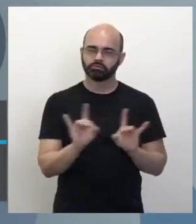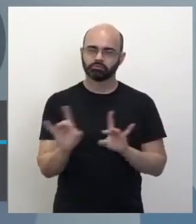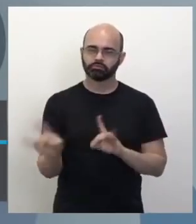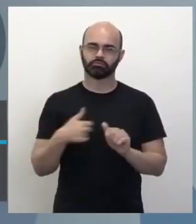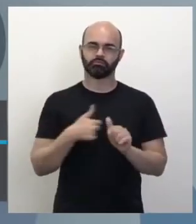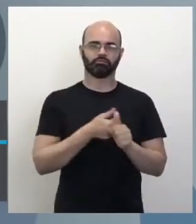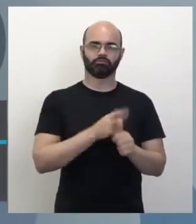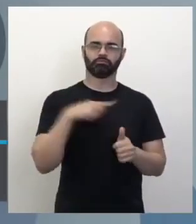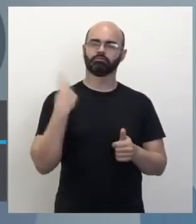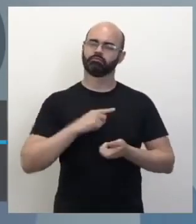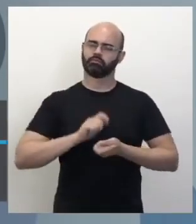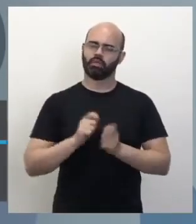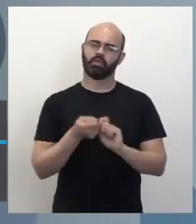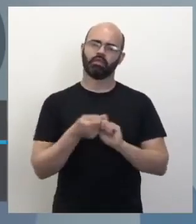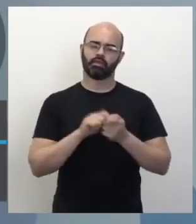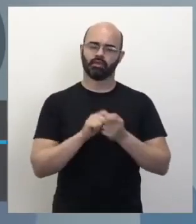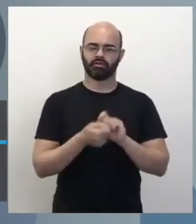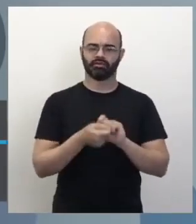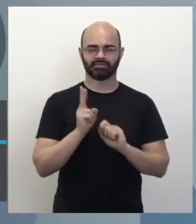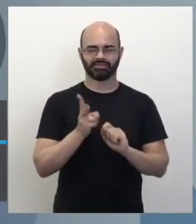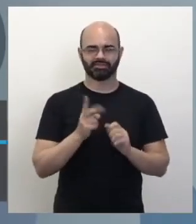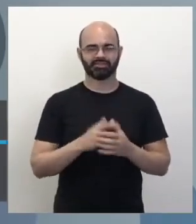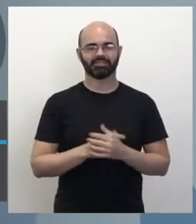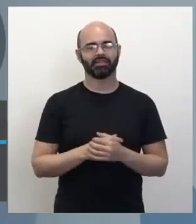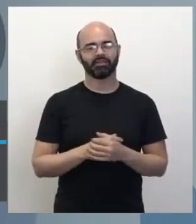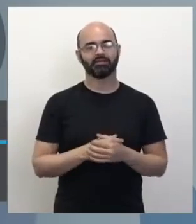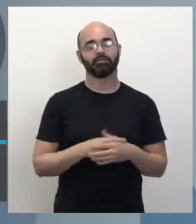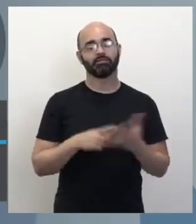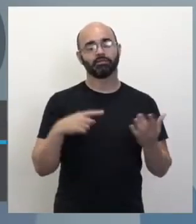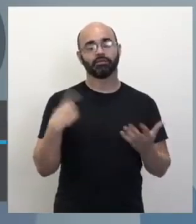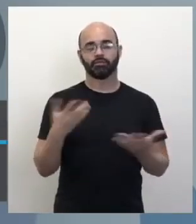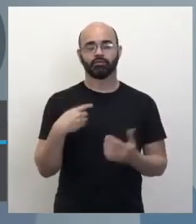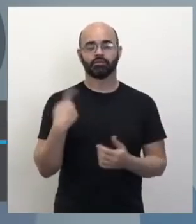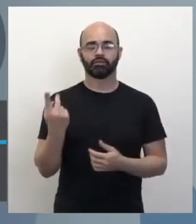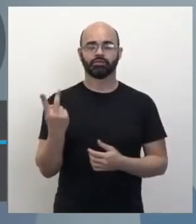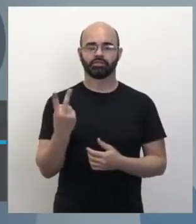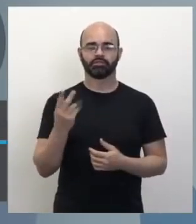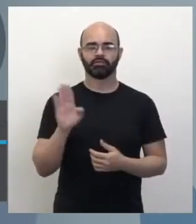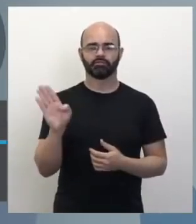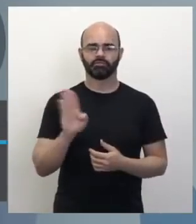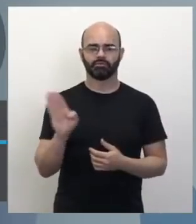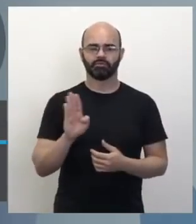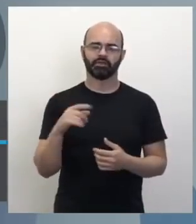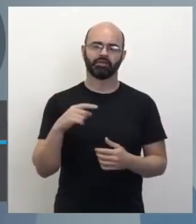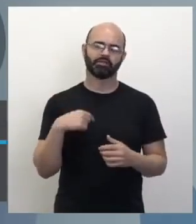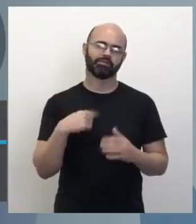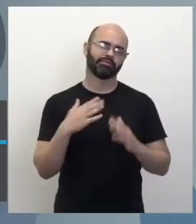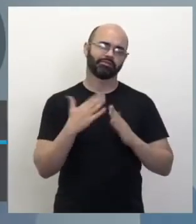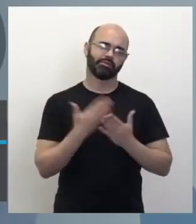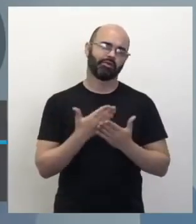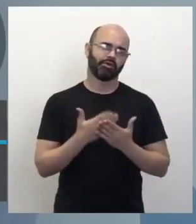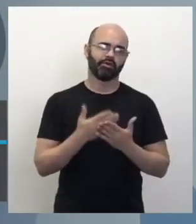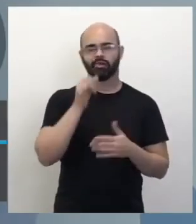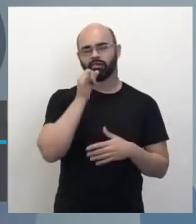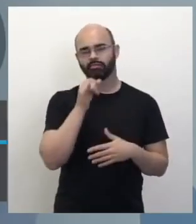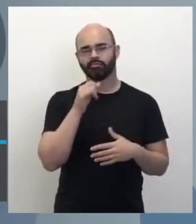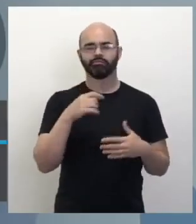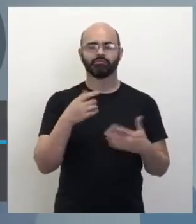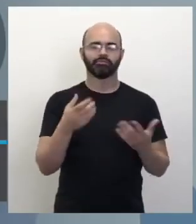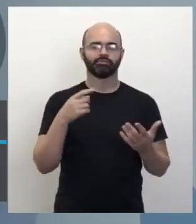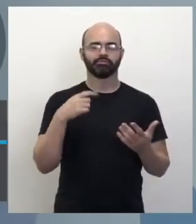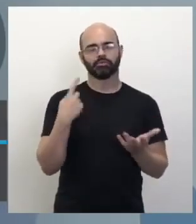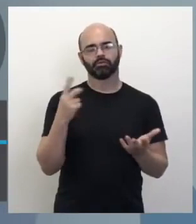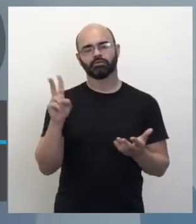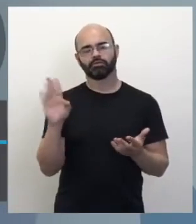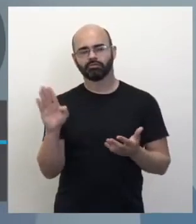gente adapta sempre, né? E às vezes, por exemplo, já estamos no segundo bimestre na minha escola e a gente já está usando um segundo bimestre,